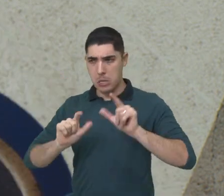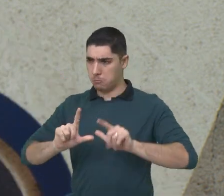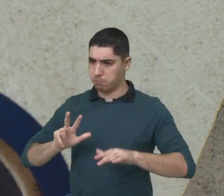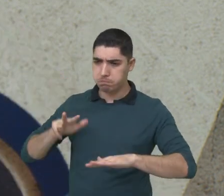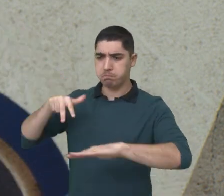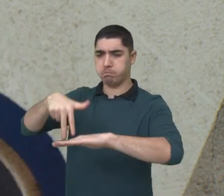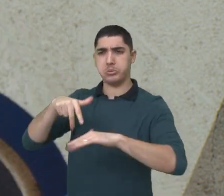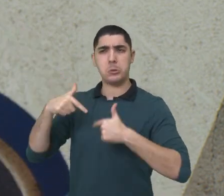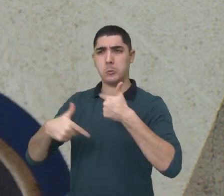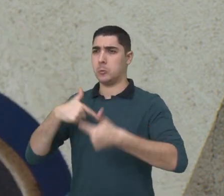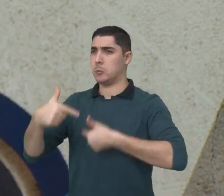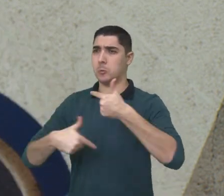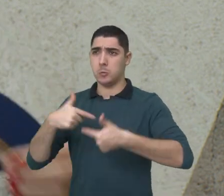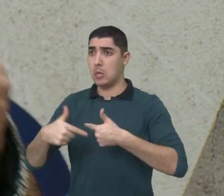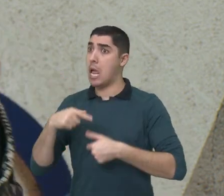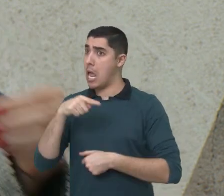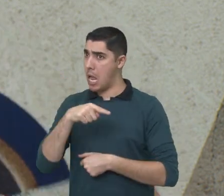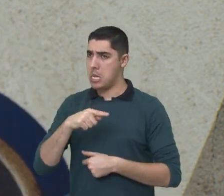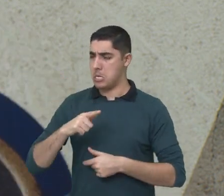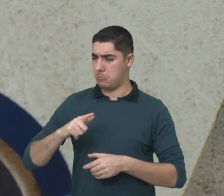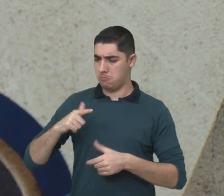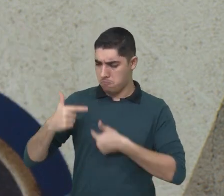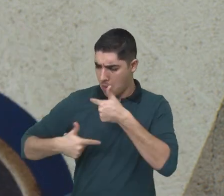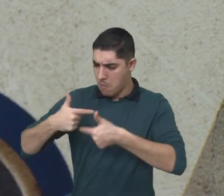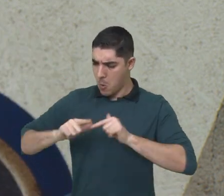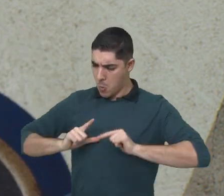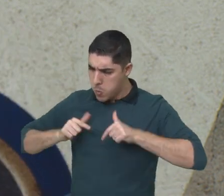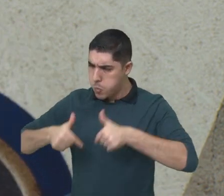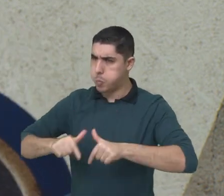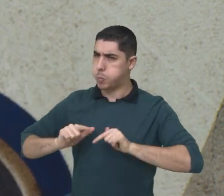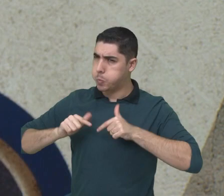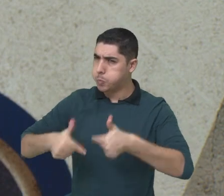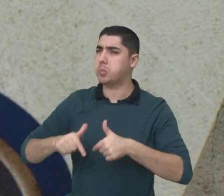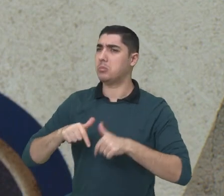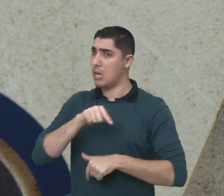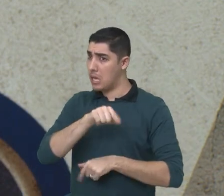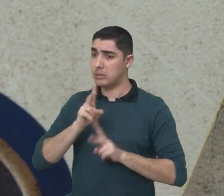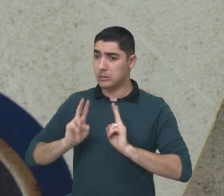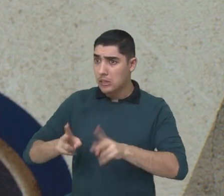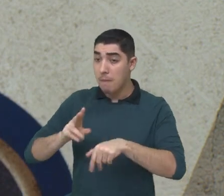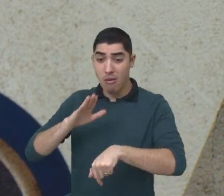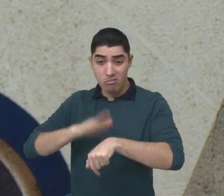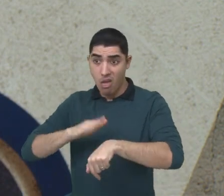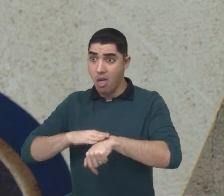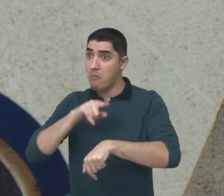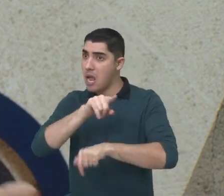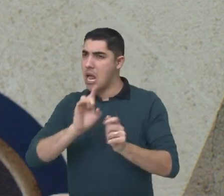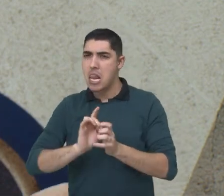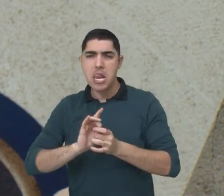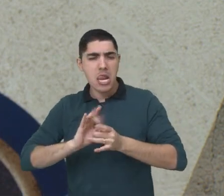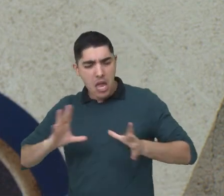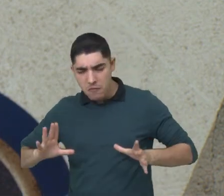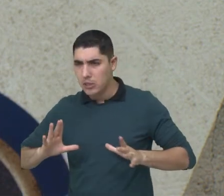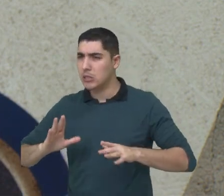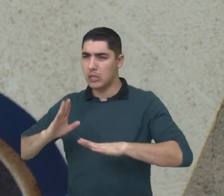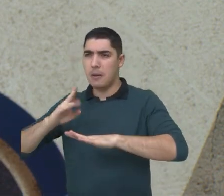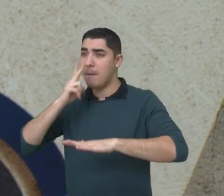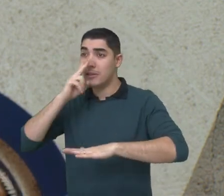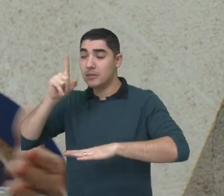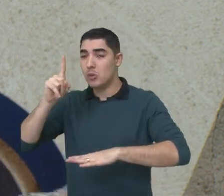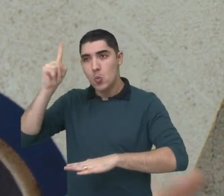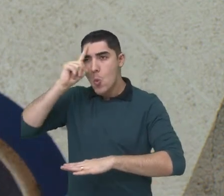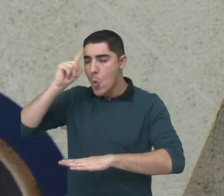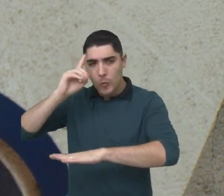Viana. E, nossa, ele trabalha com muita dedicação e disponibiliza seu tempo,